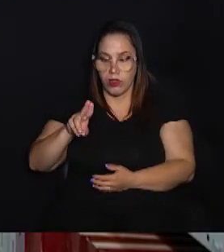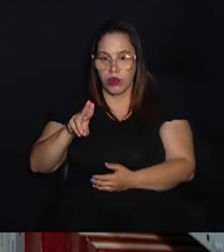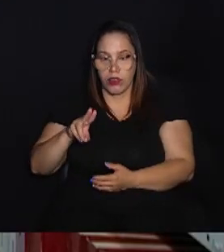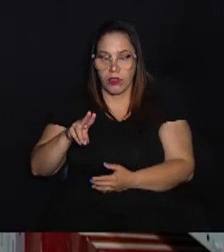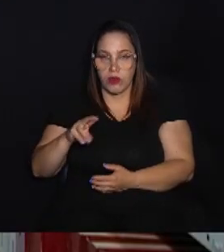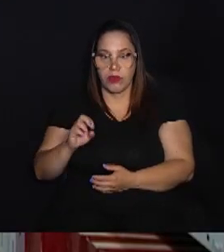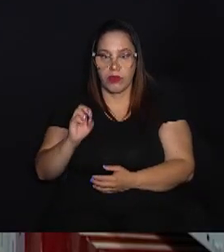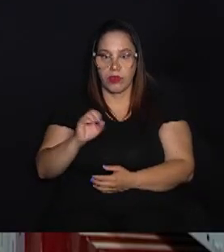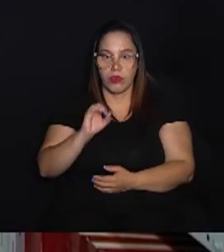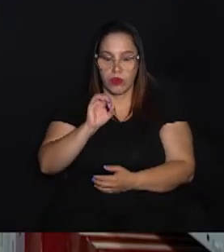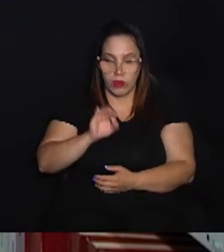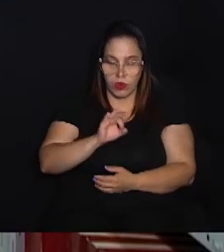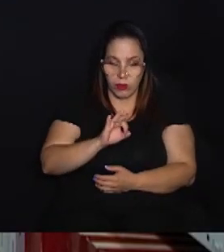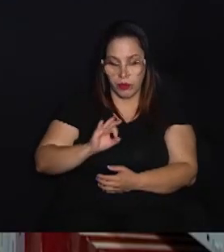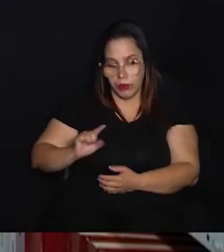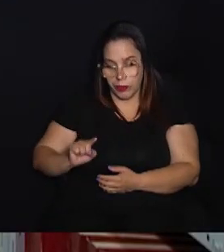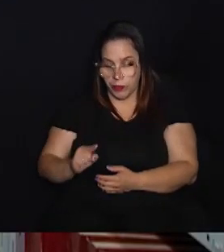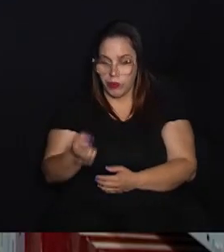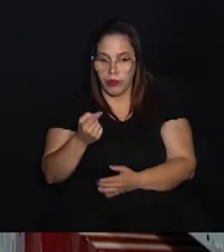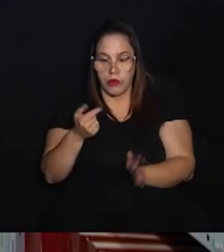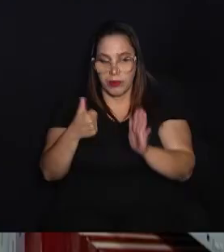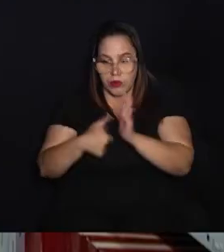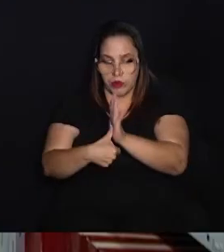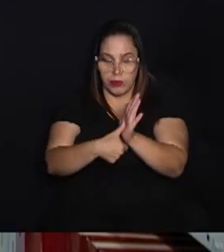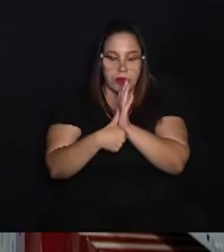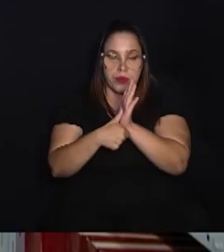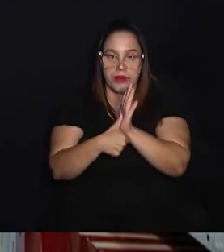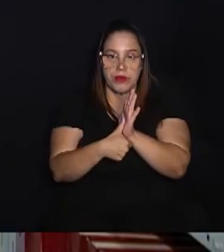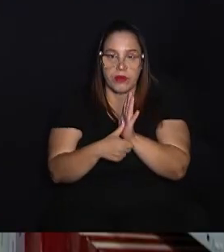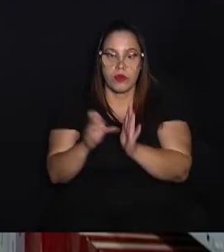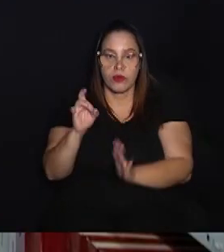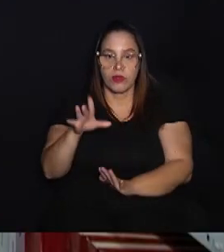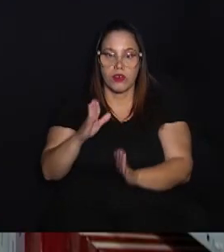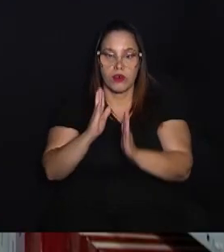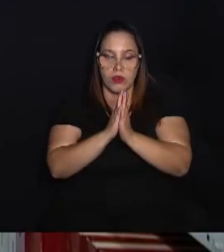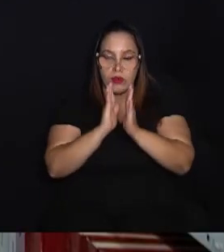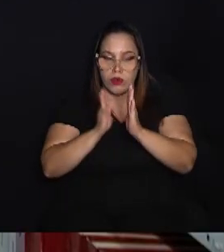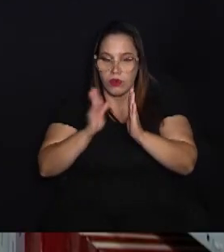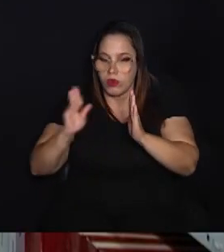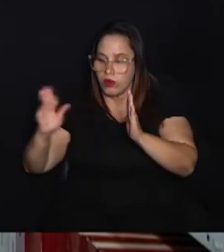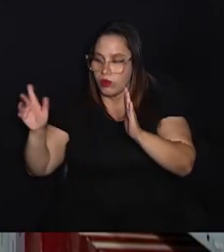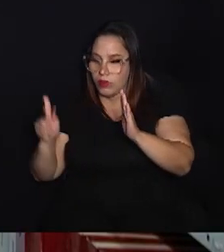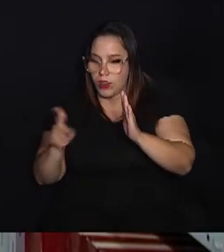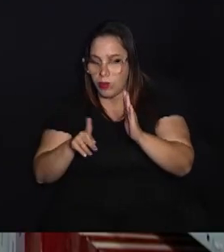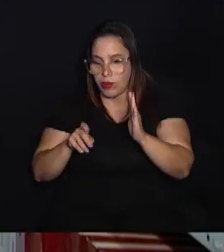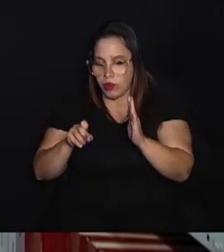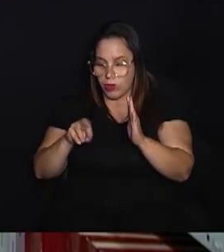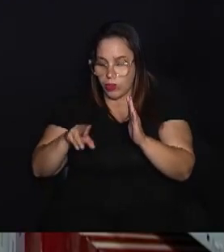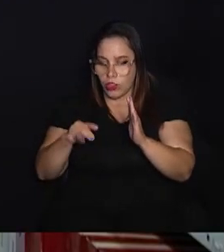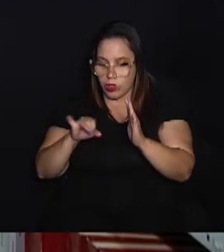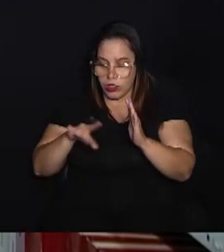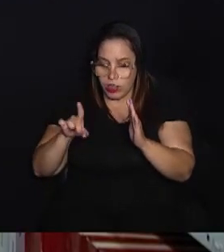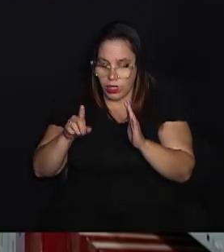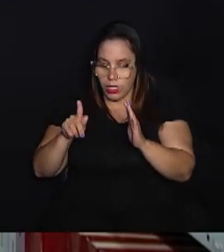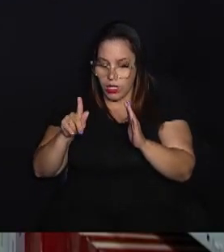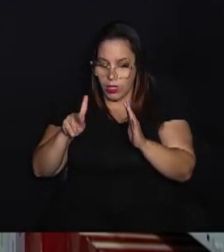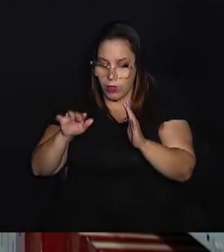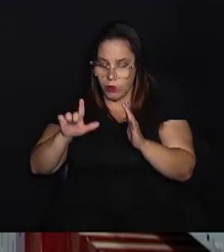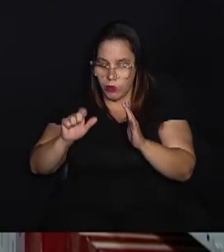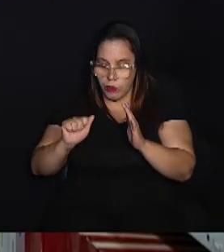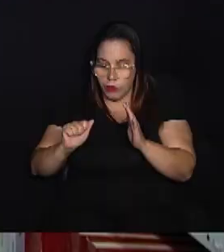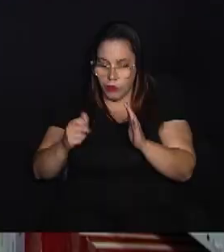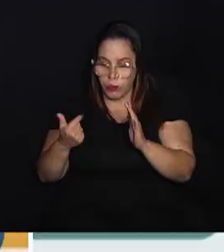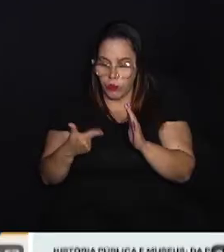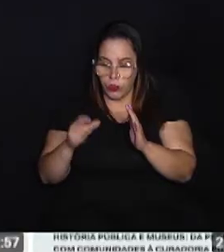de 500 mil itens documentais. Só na Biblioteca Professor José do Amaral Lapa são quase 20